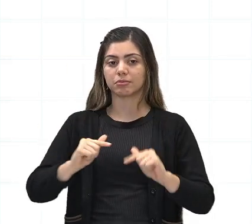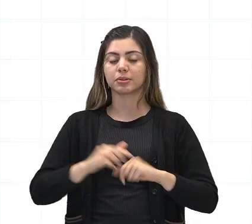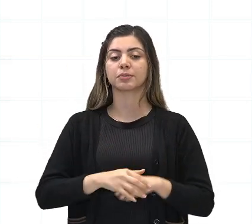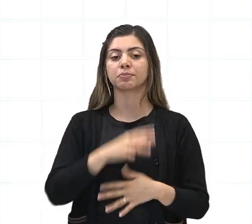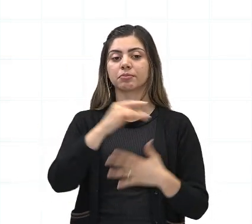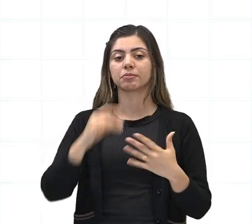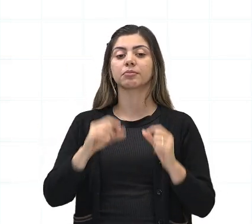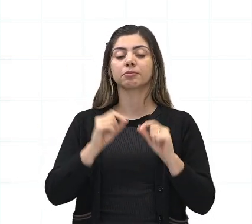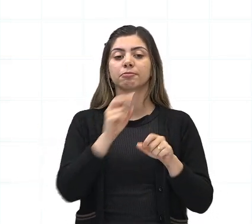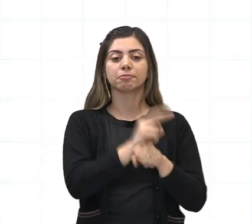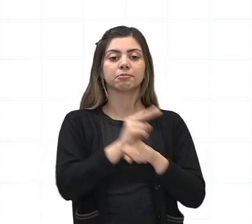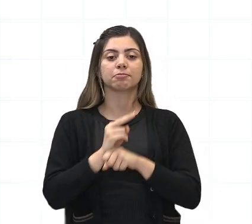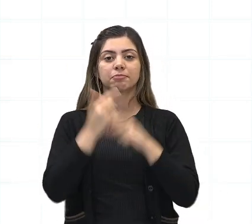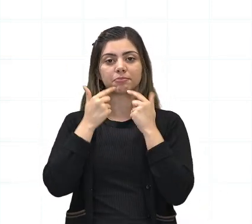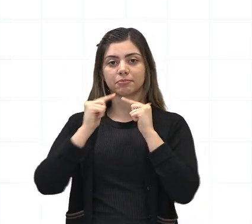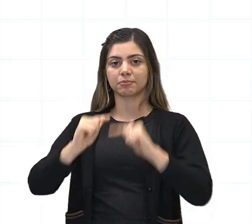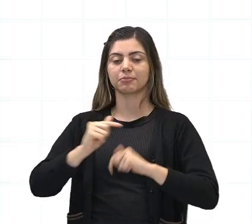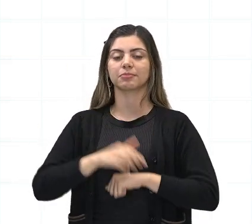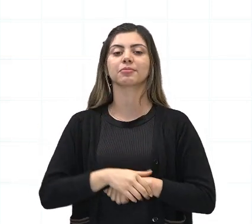o detalhamento é